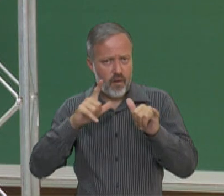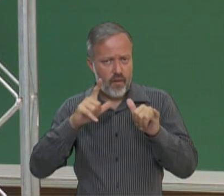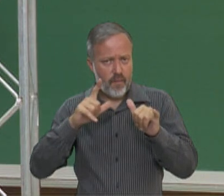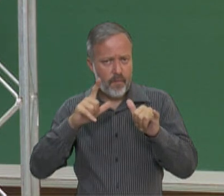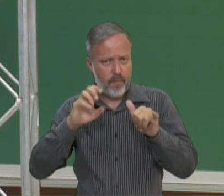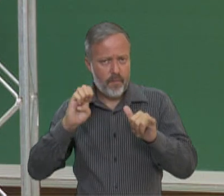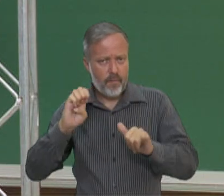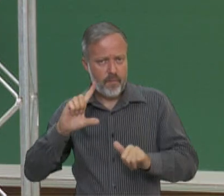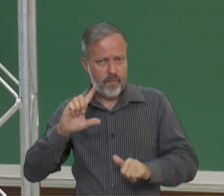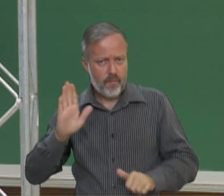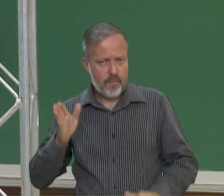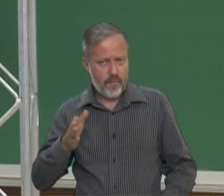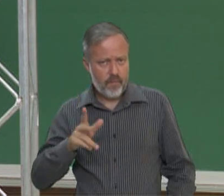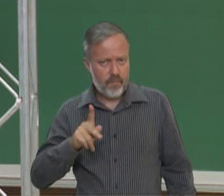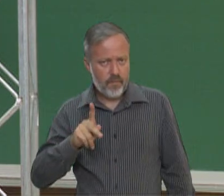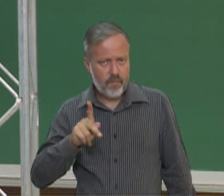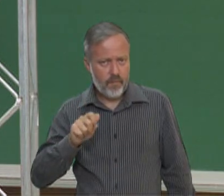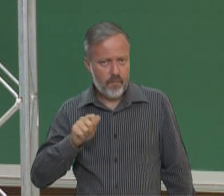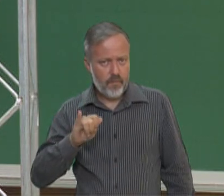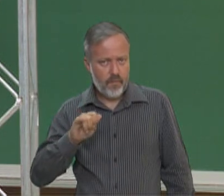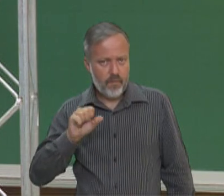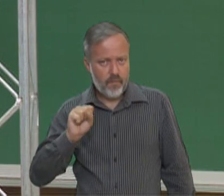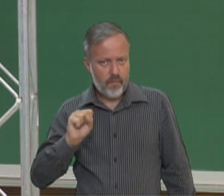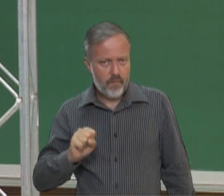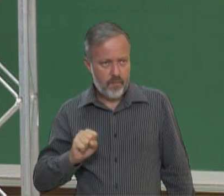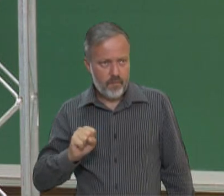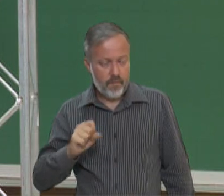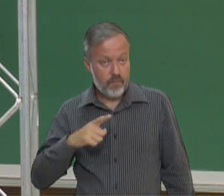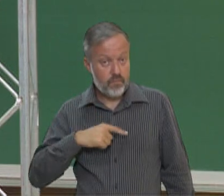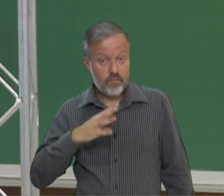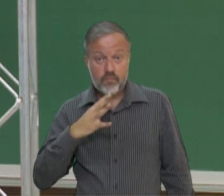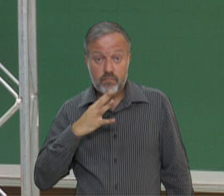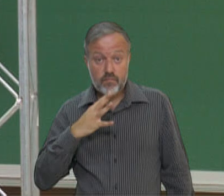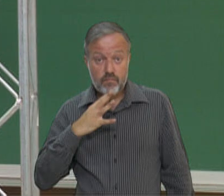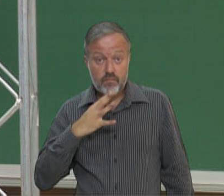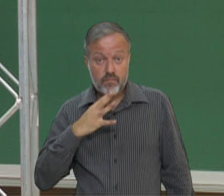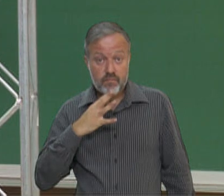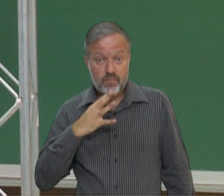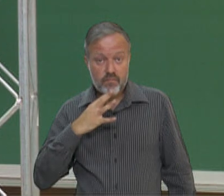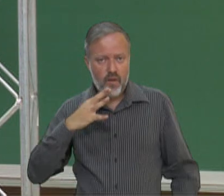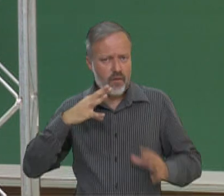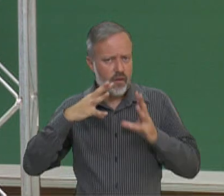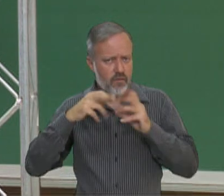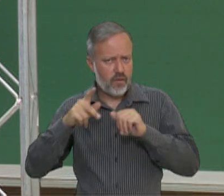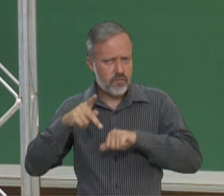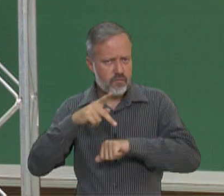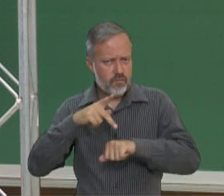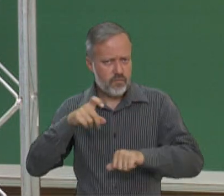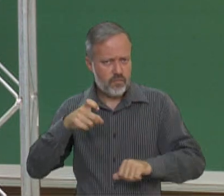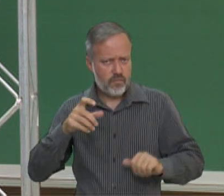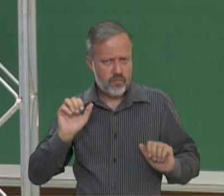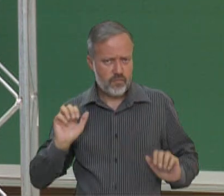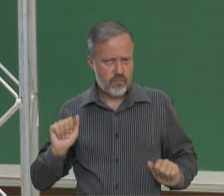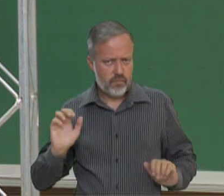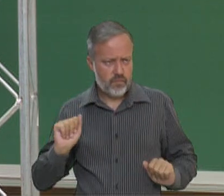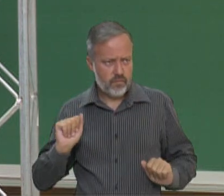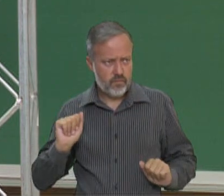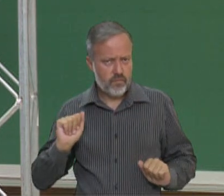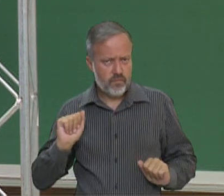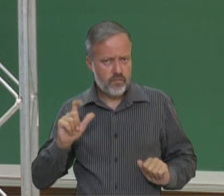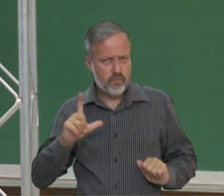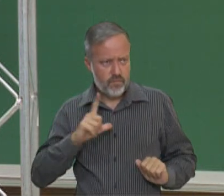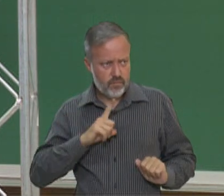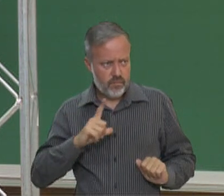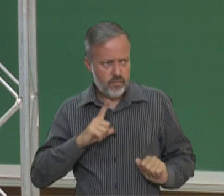dos jornais mais renomados e conhecidos da Espanha, tem as suas versões